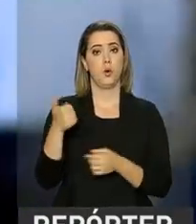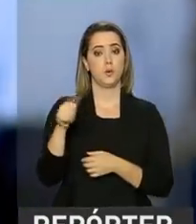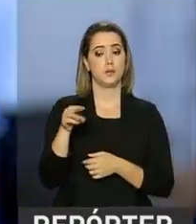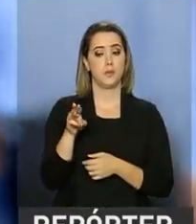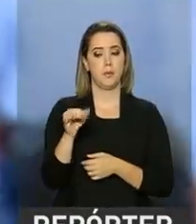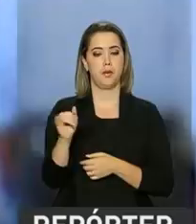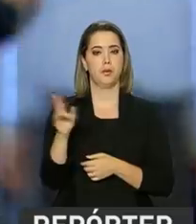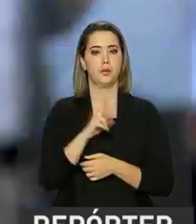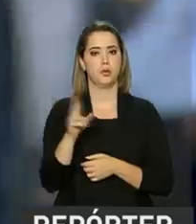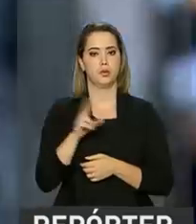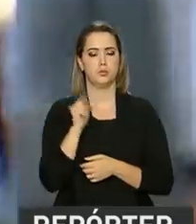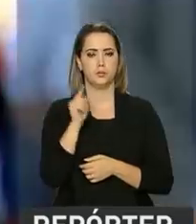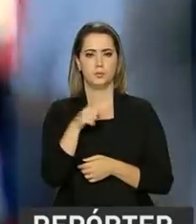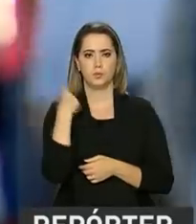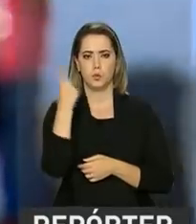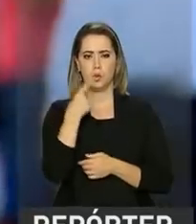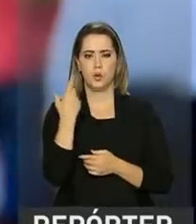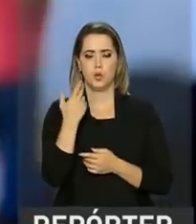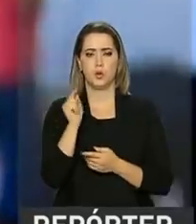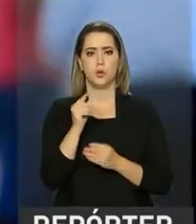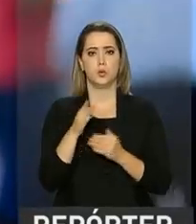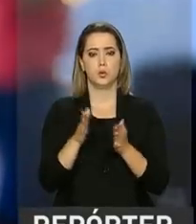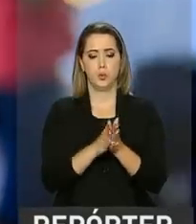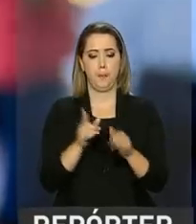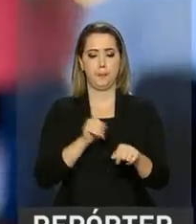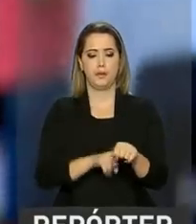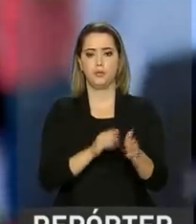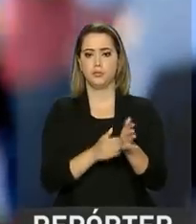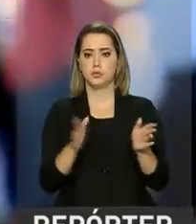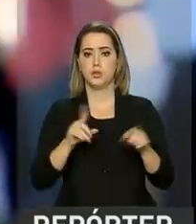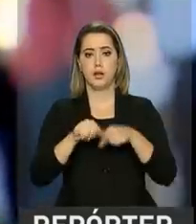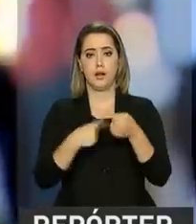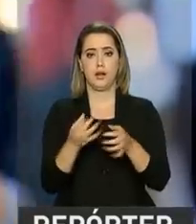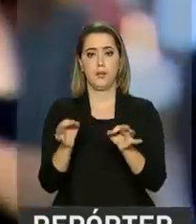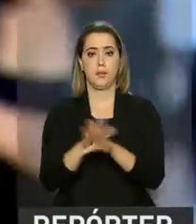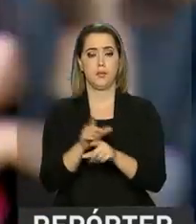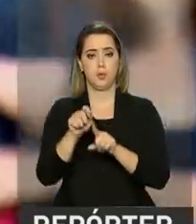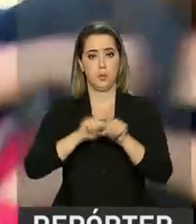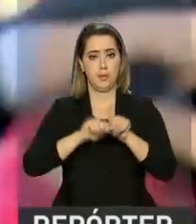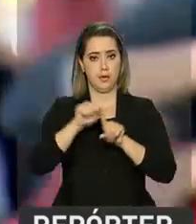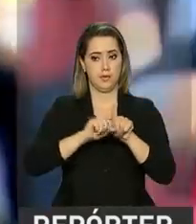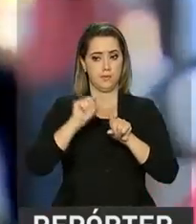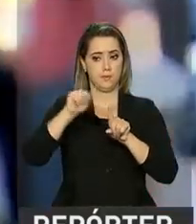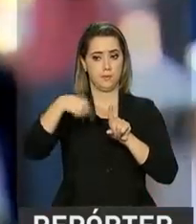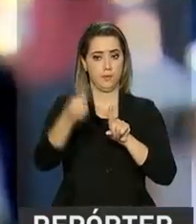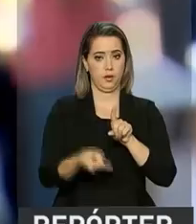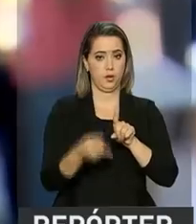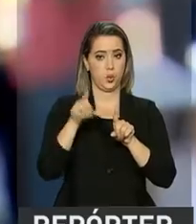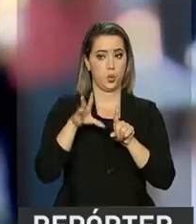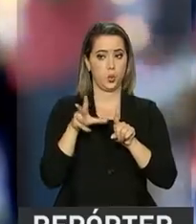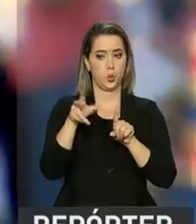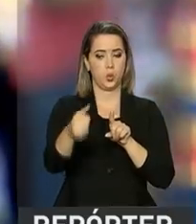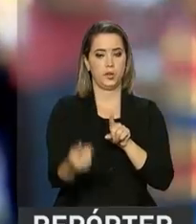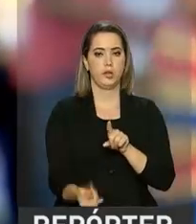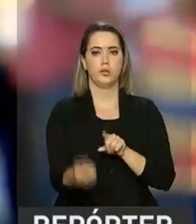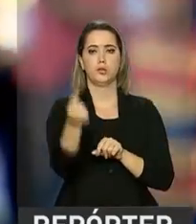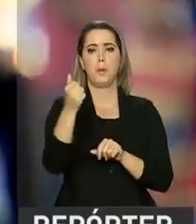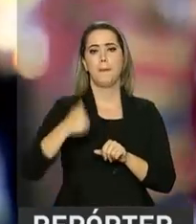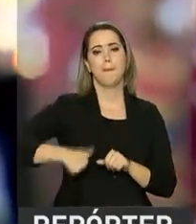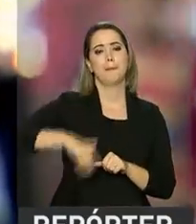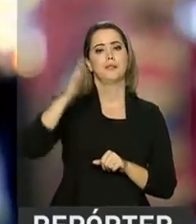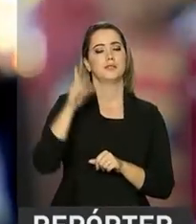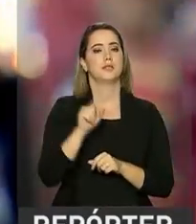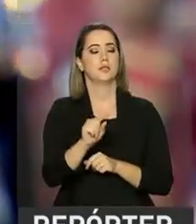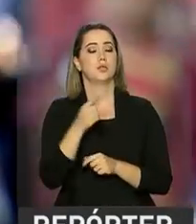bilhões de reais. O calendário de saques termina no fim do mês que vem. E o total de recursos retirados dessas contas deve superar